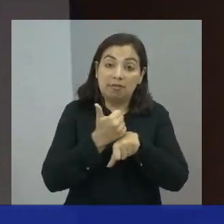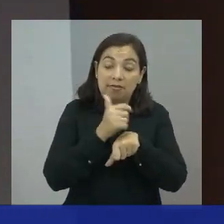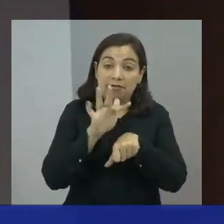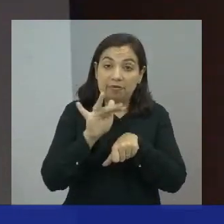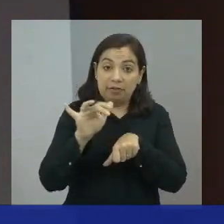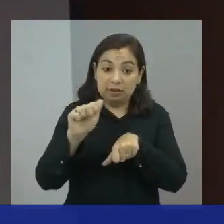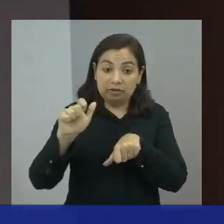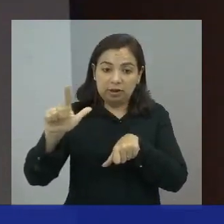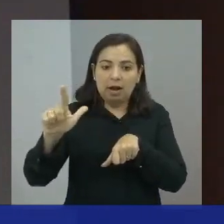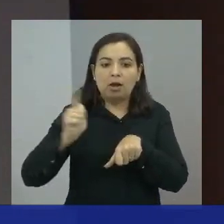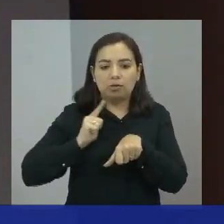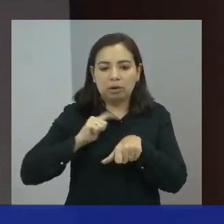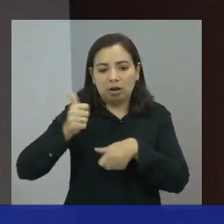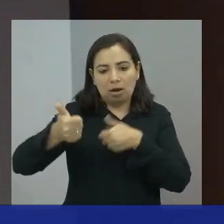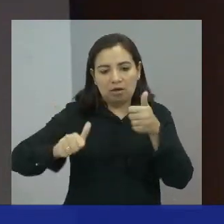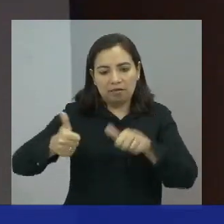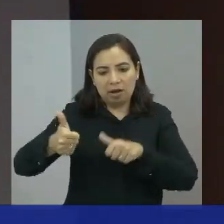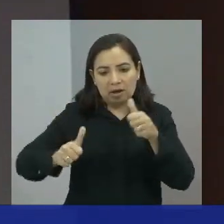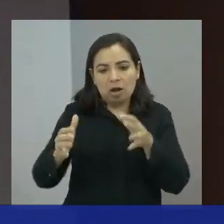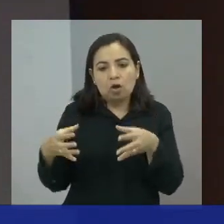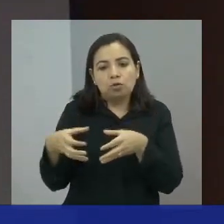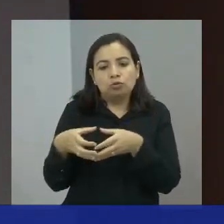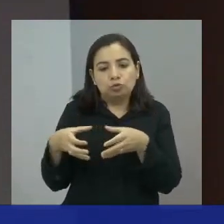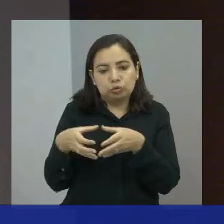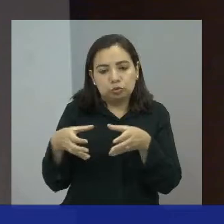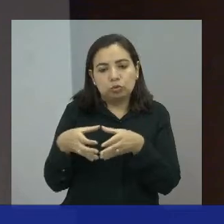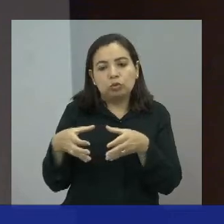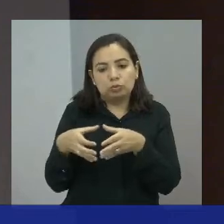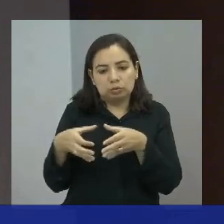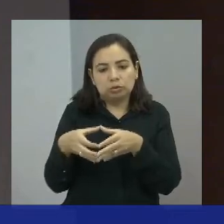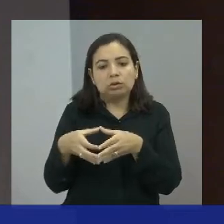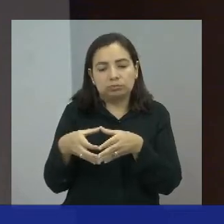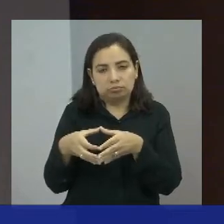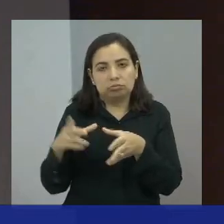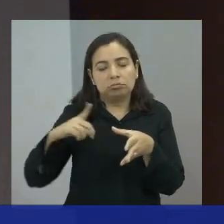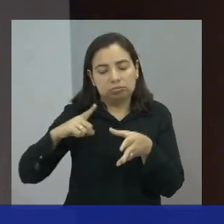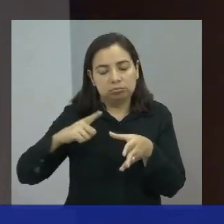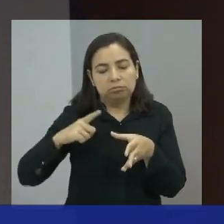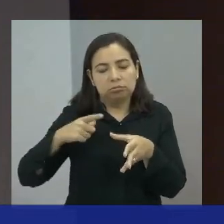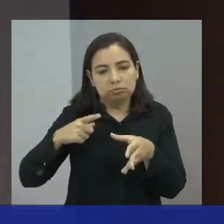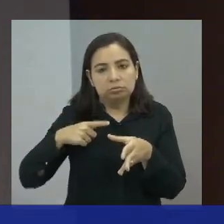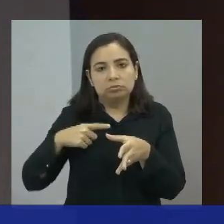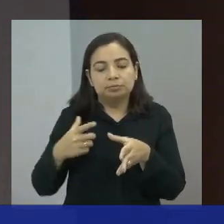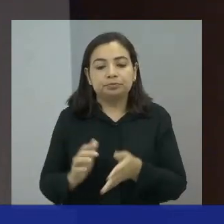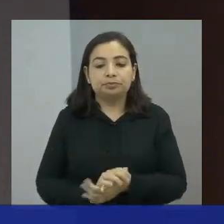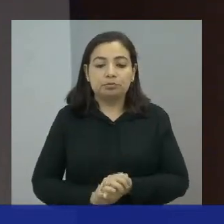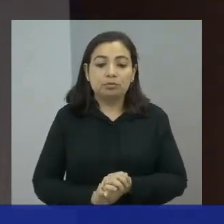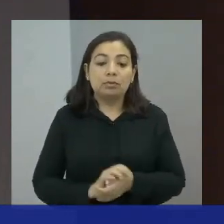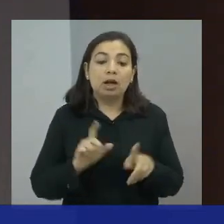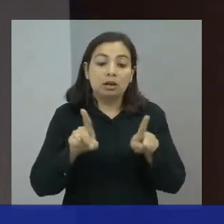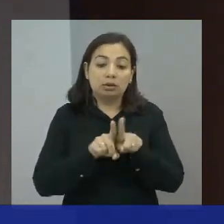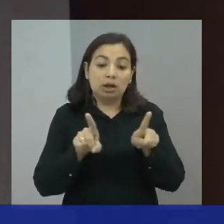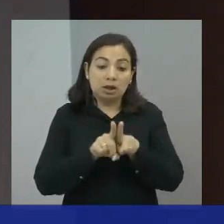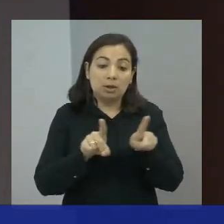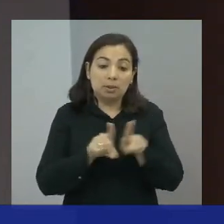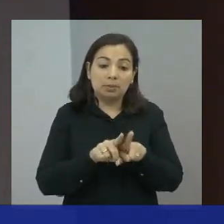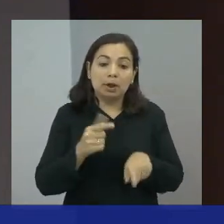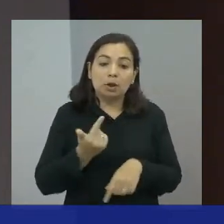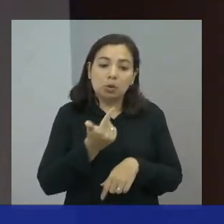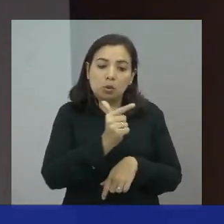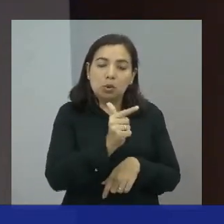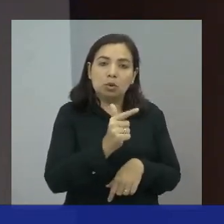Julgamento de Processo. E o julgamento do recurso é realizado pela Câmara Recursal, que é